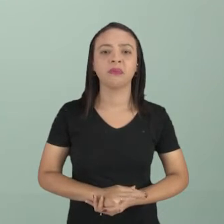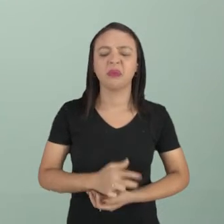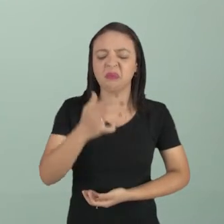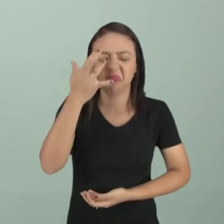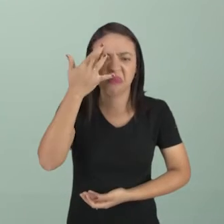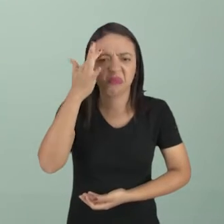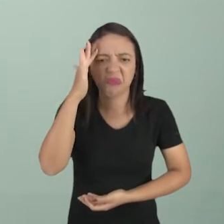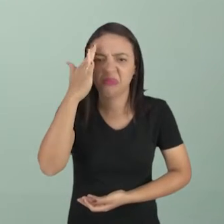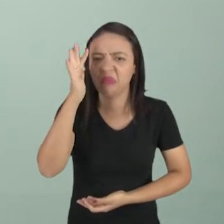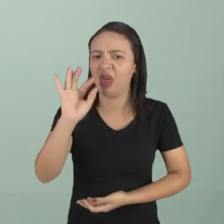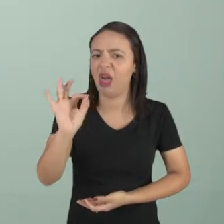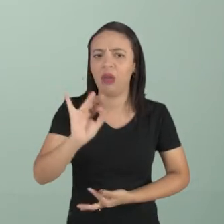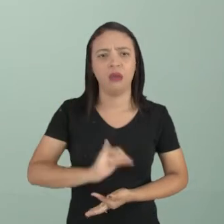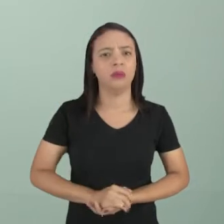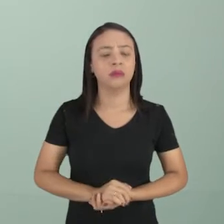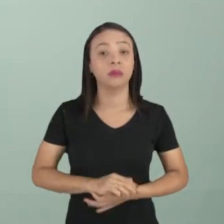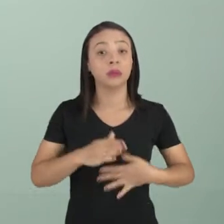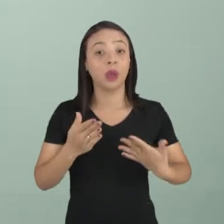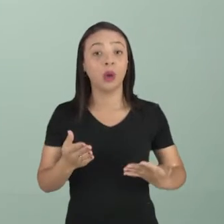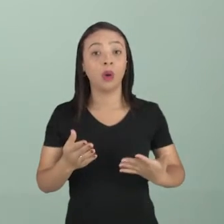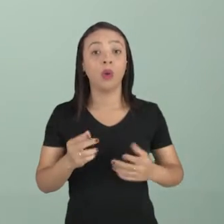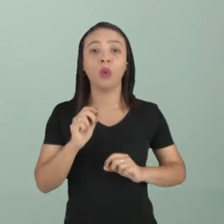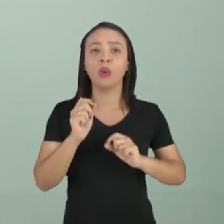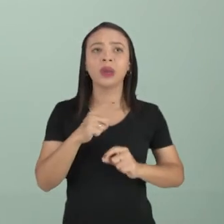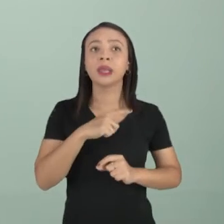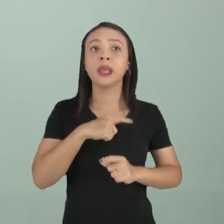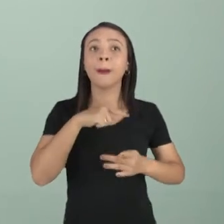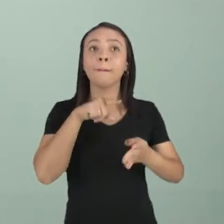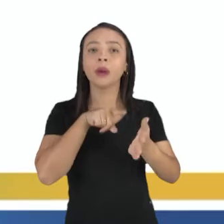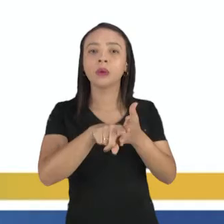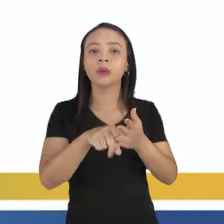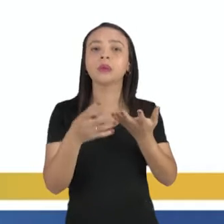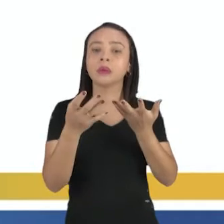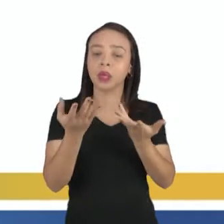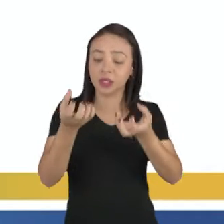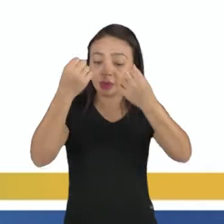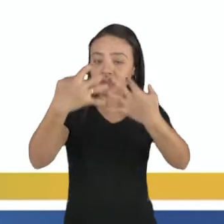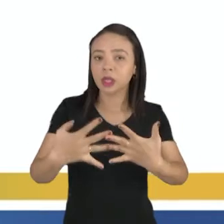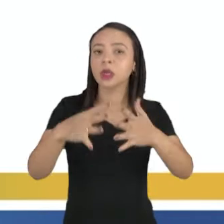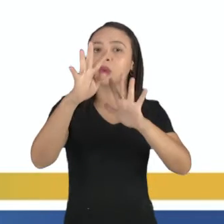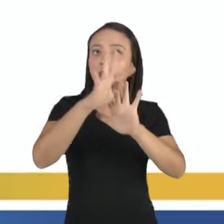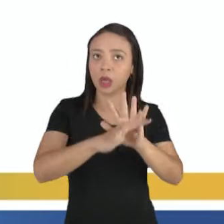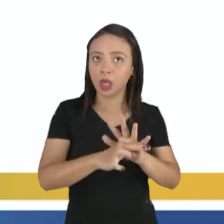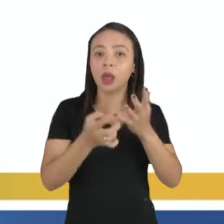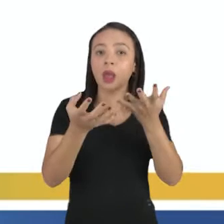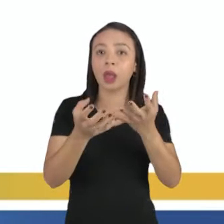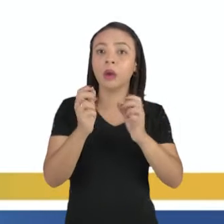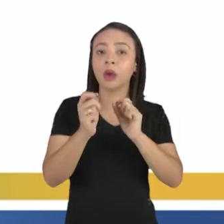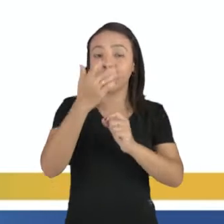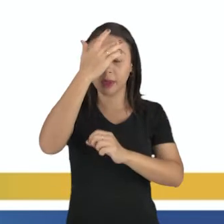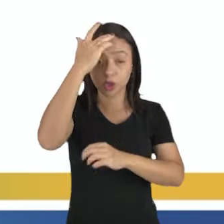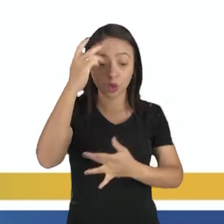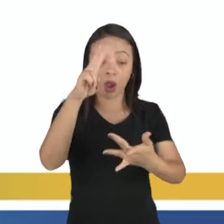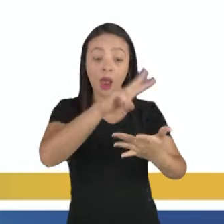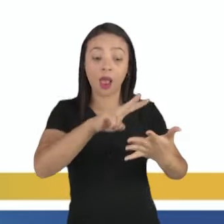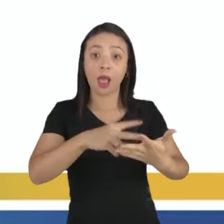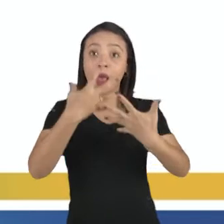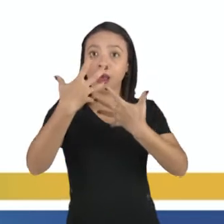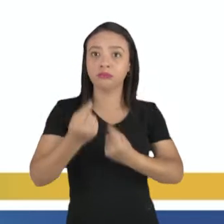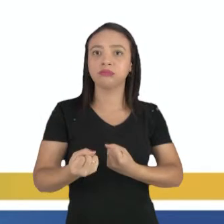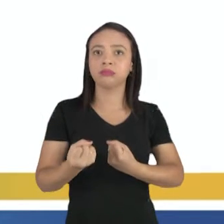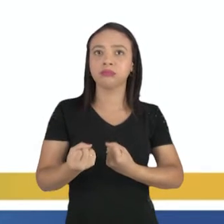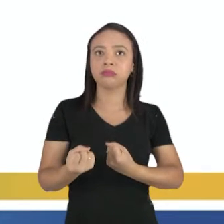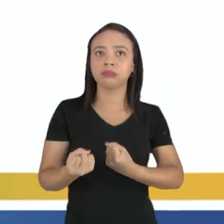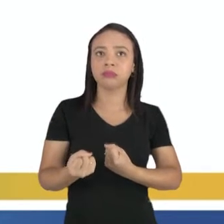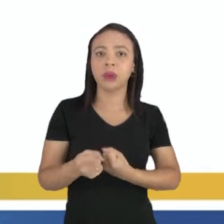entendi. Vamos lá. O que o nosso comando está pedindo? Nesse texto, busca-se convencer. Primeiro,